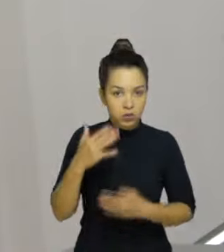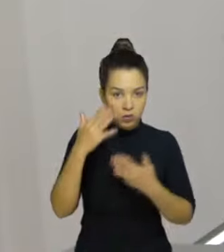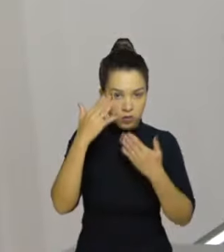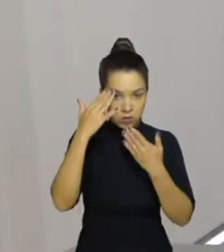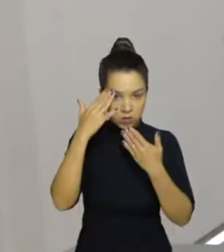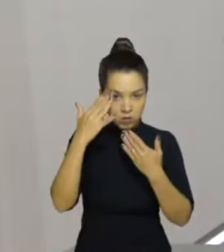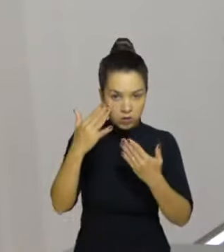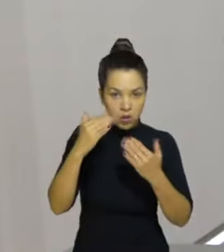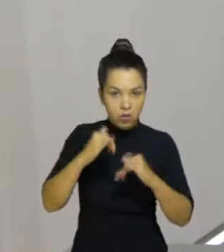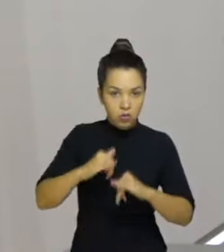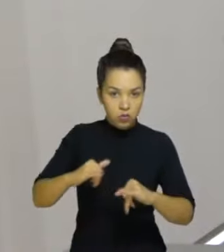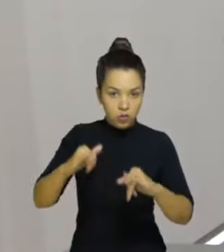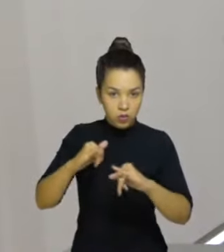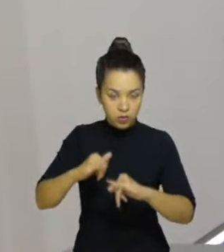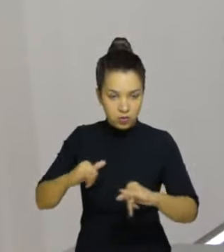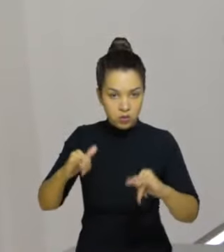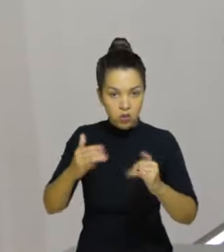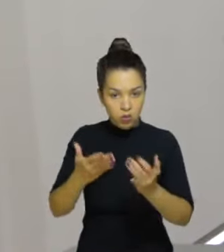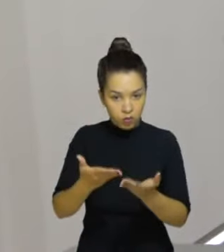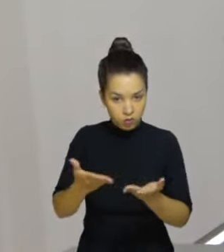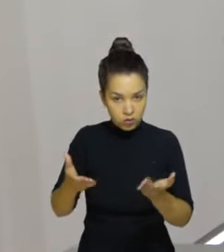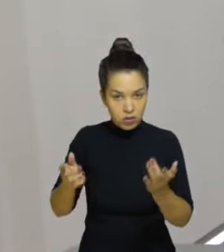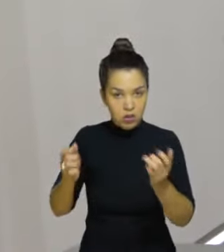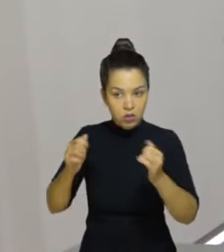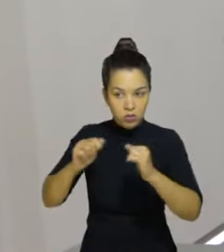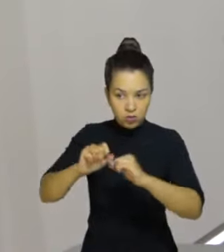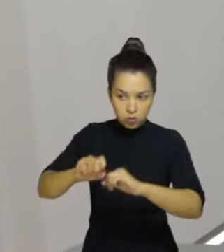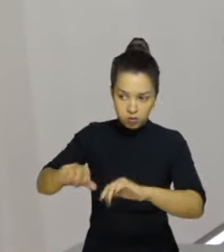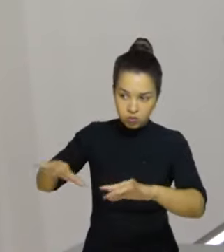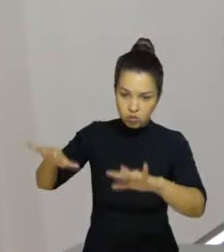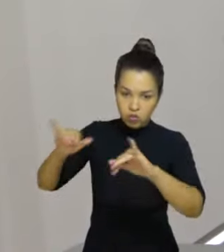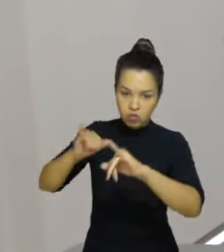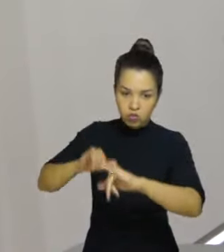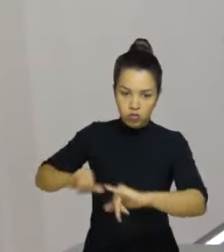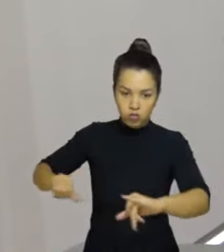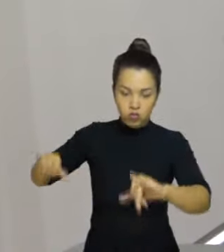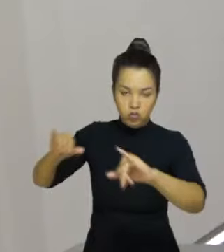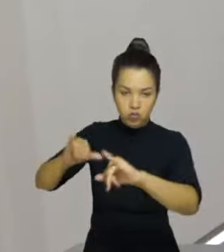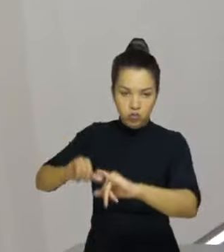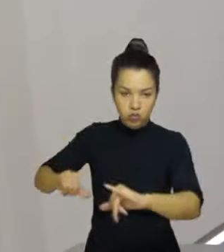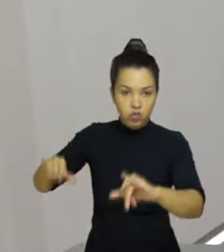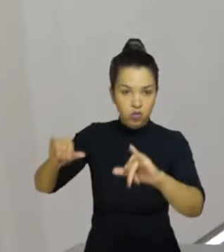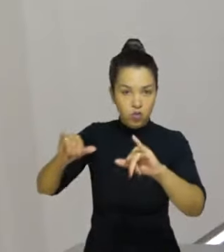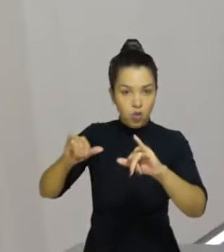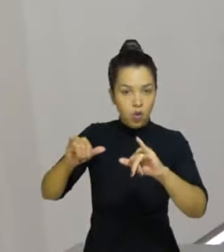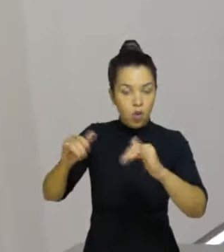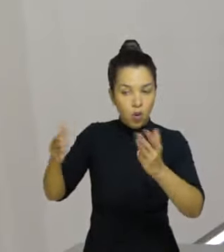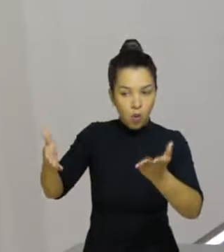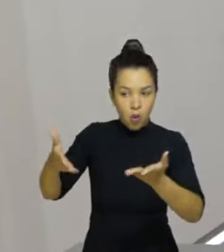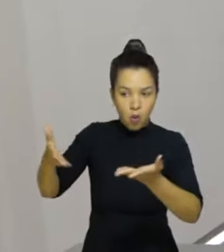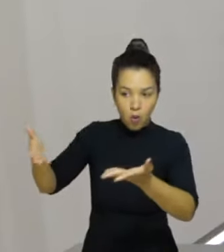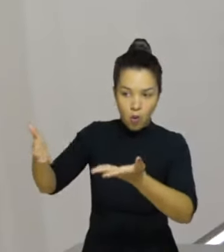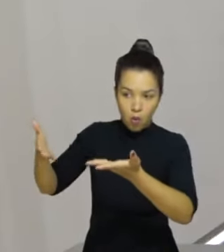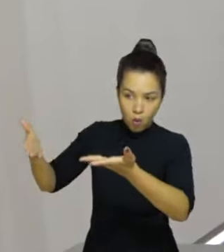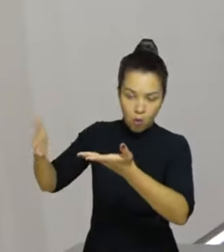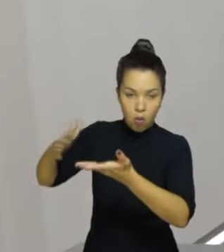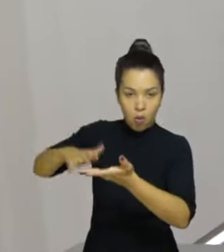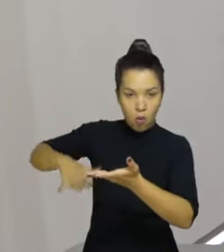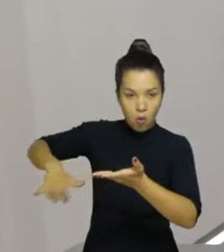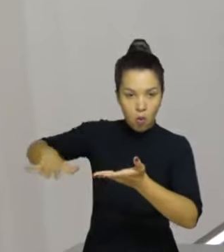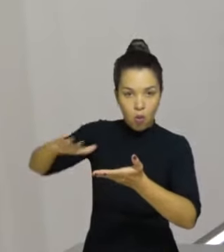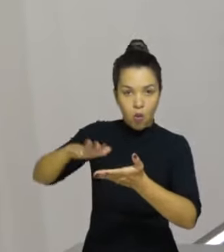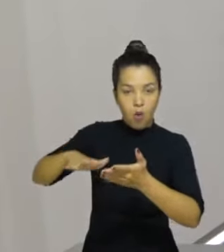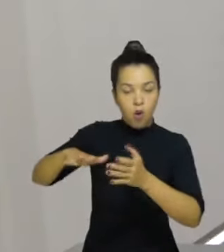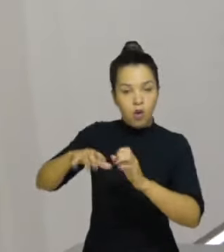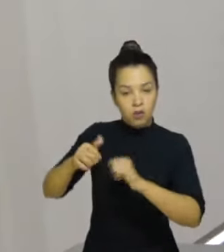a divulgação que puderem fazer, replicando esse convite a todos os que forem ligados à educação ou que